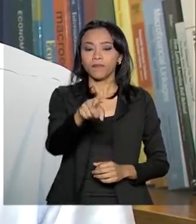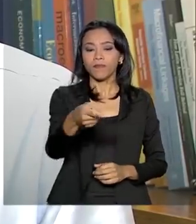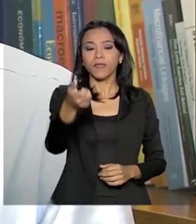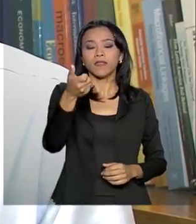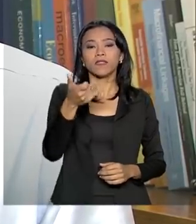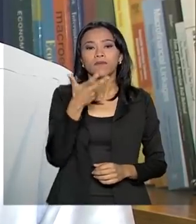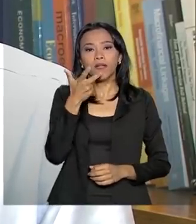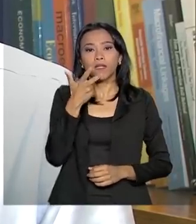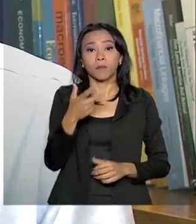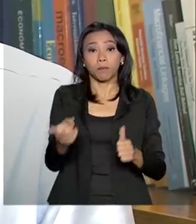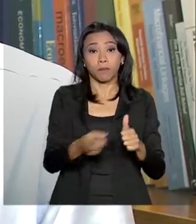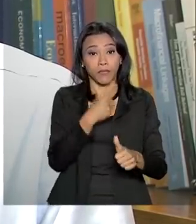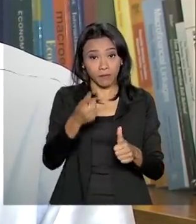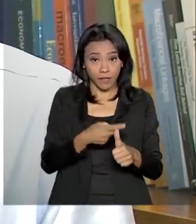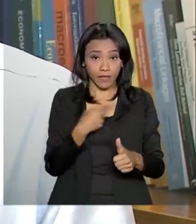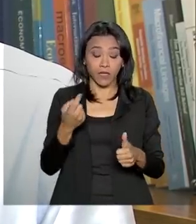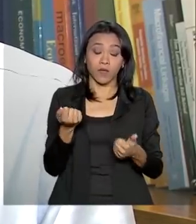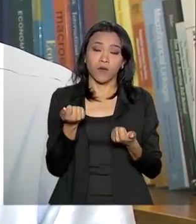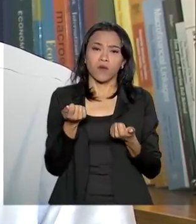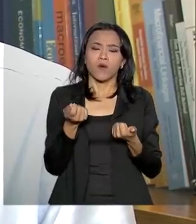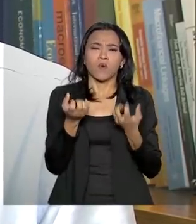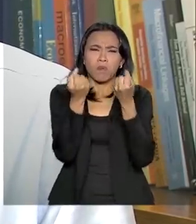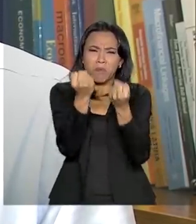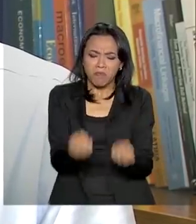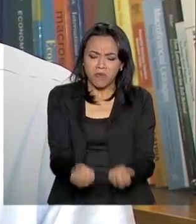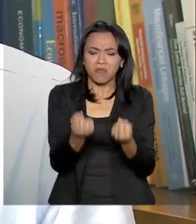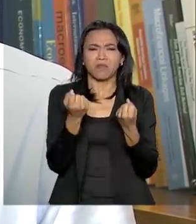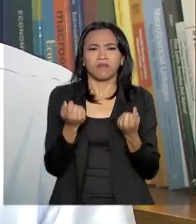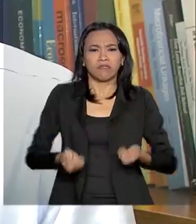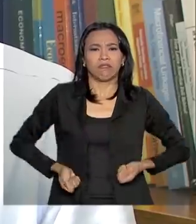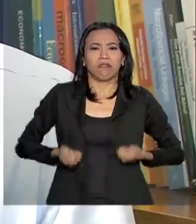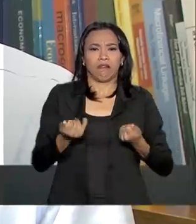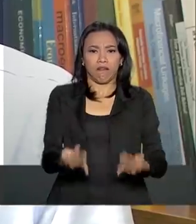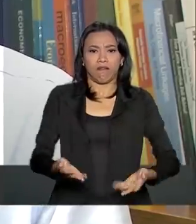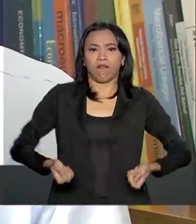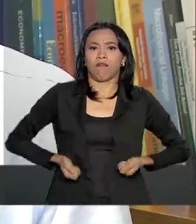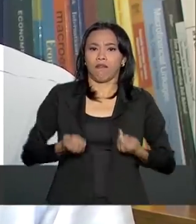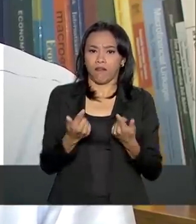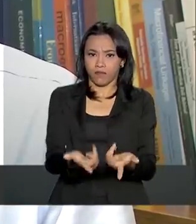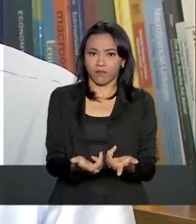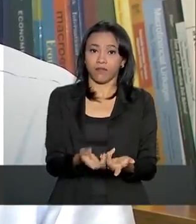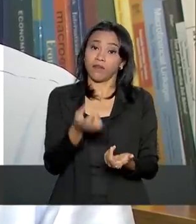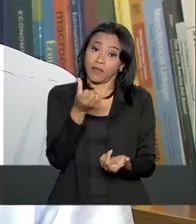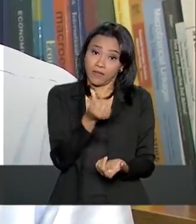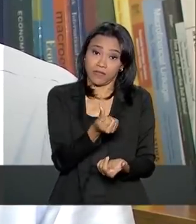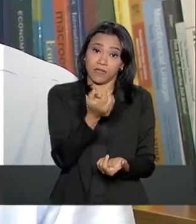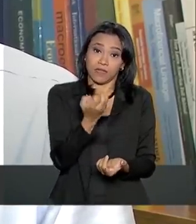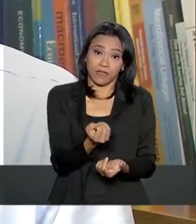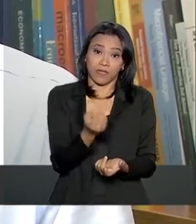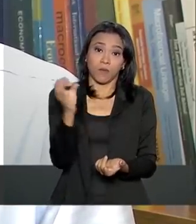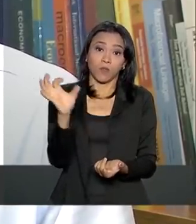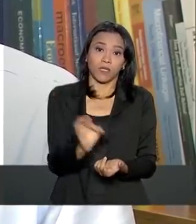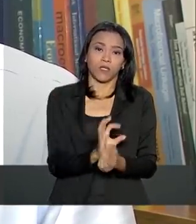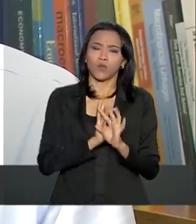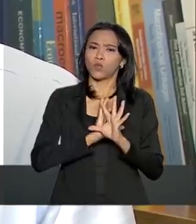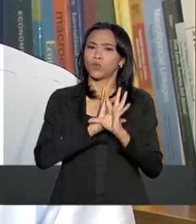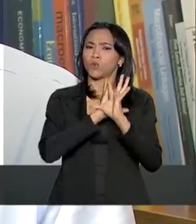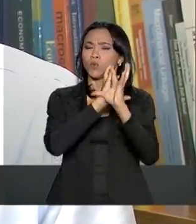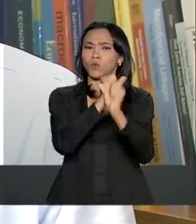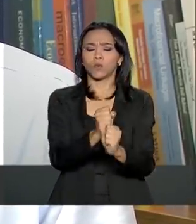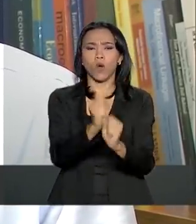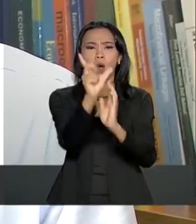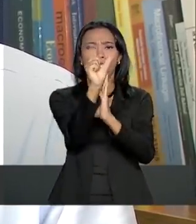delas é que a despesa com a Previdência no orçamento da União está em torno de 60% de todo o orçamento. Ela já